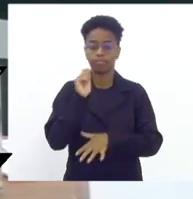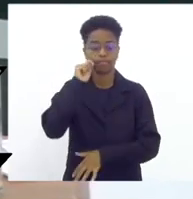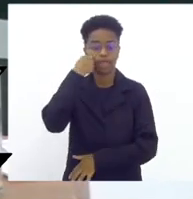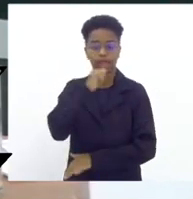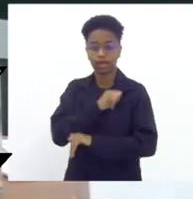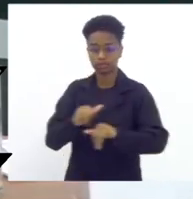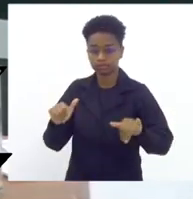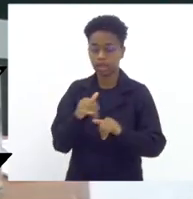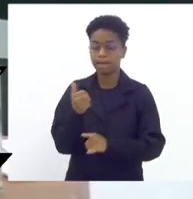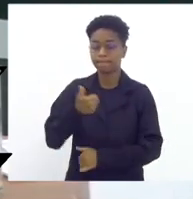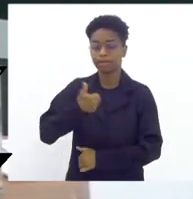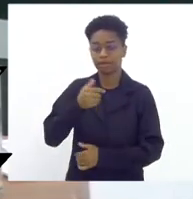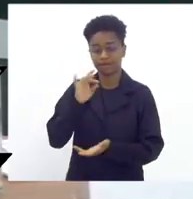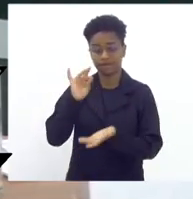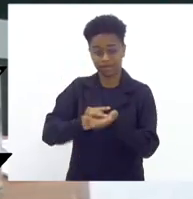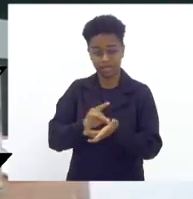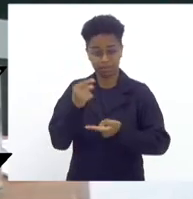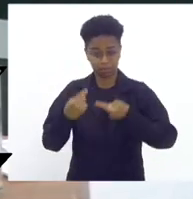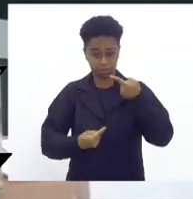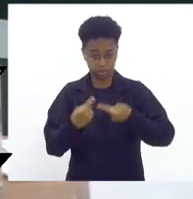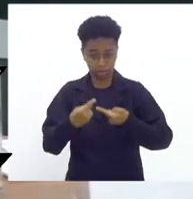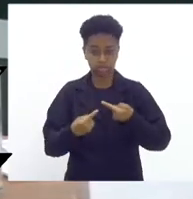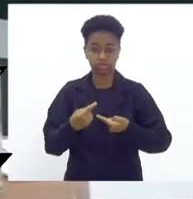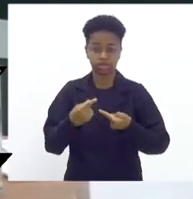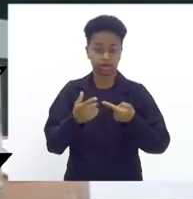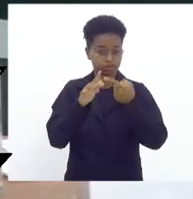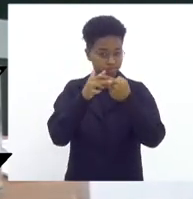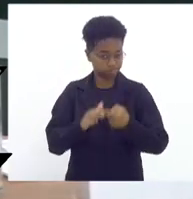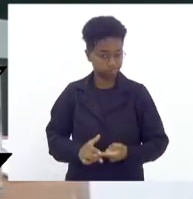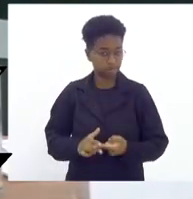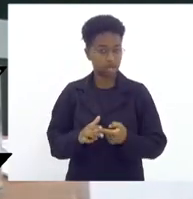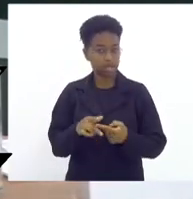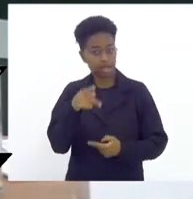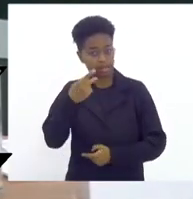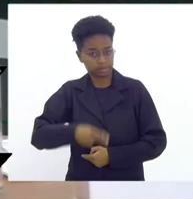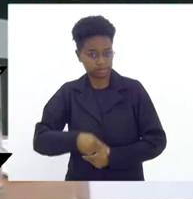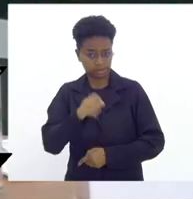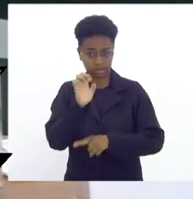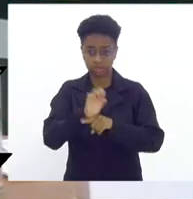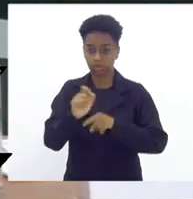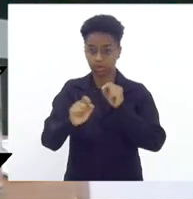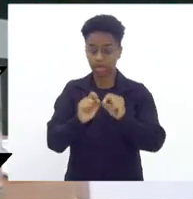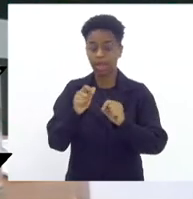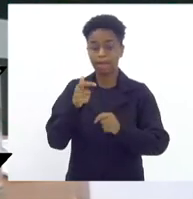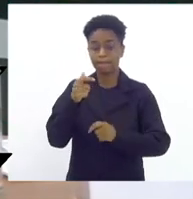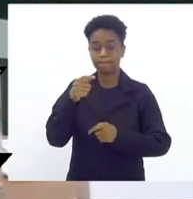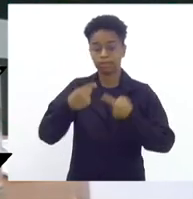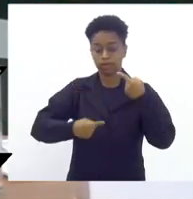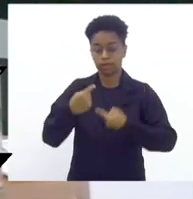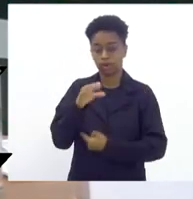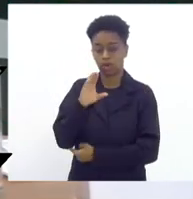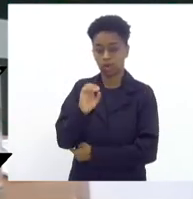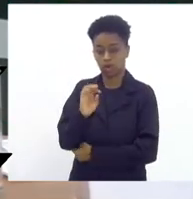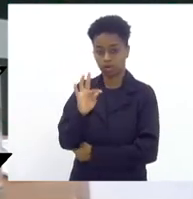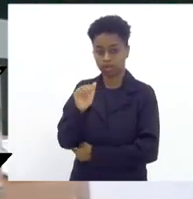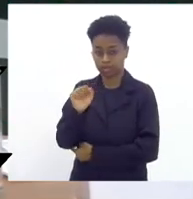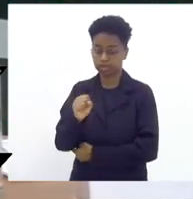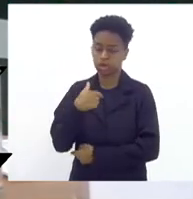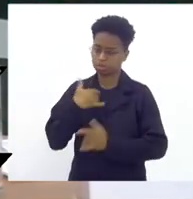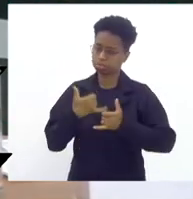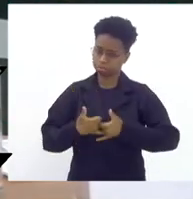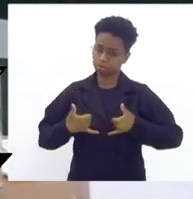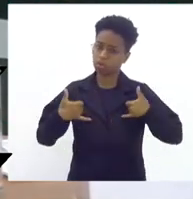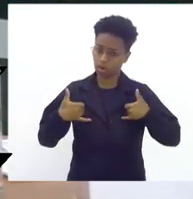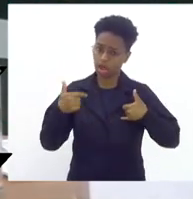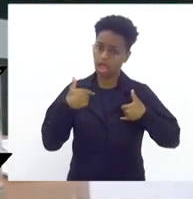primeira política de reparação real e consistente deixe o estado foi a política de cotas da qual eu tenho muito orgulho de